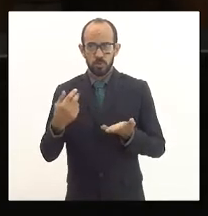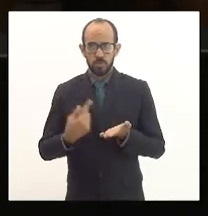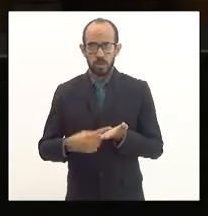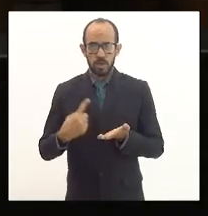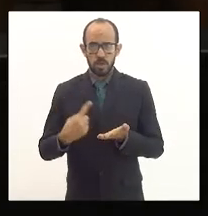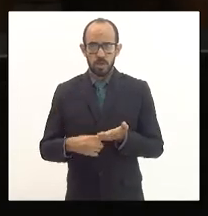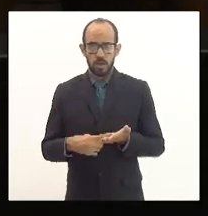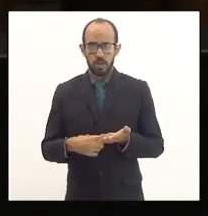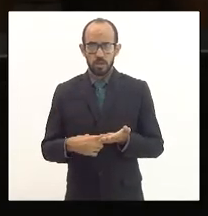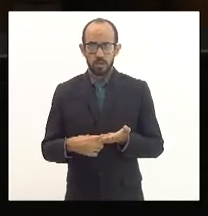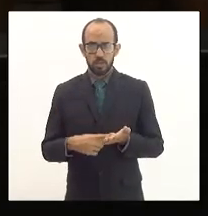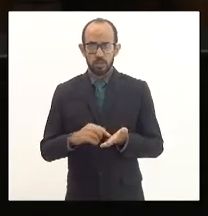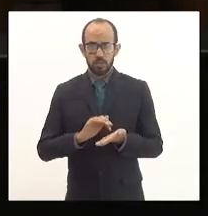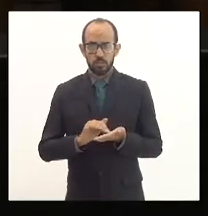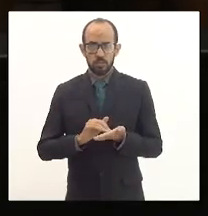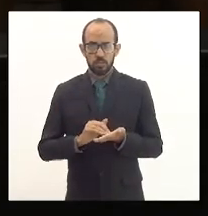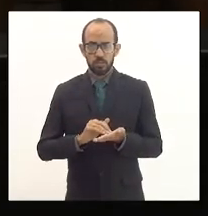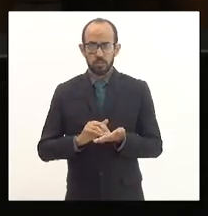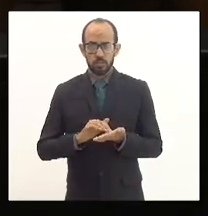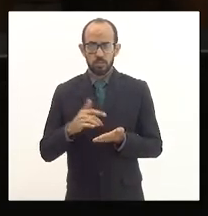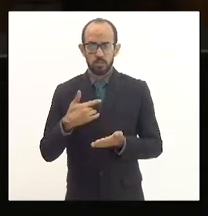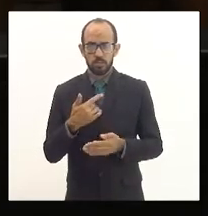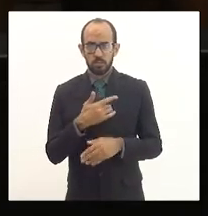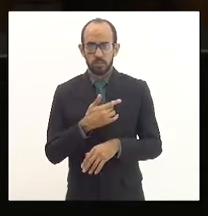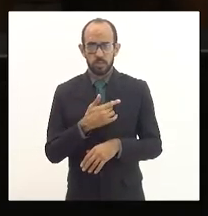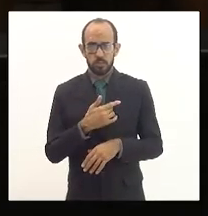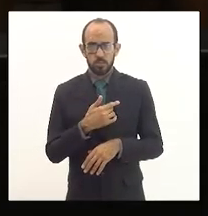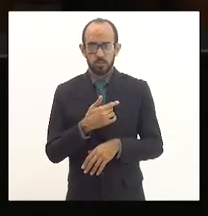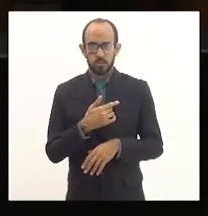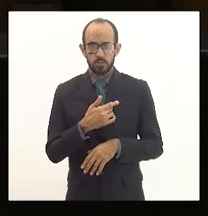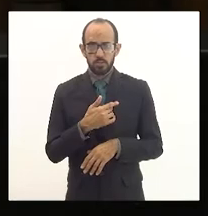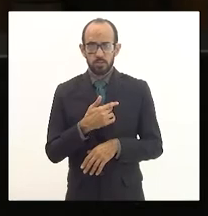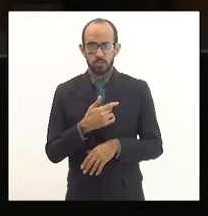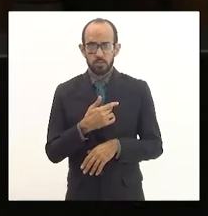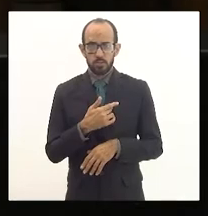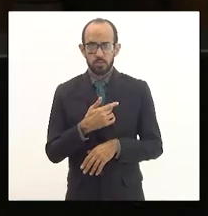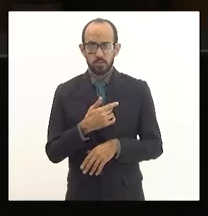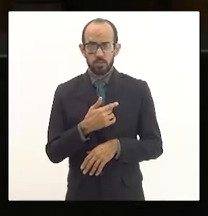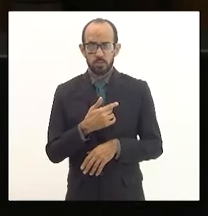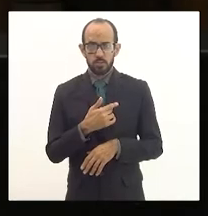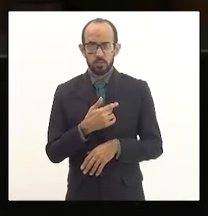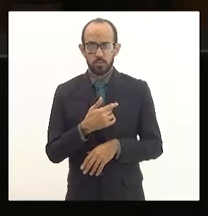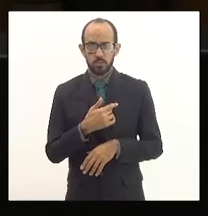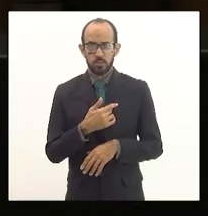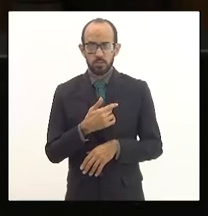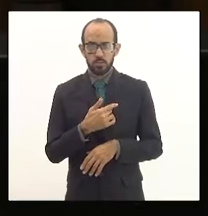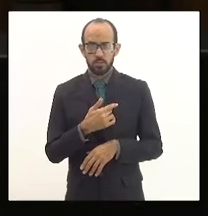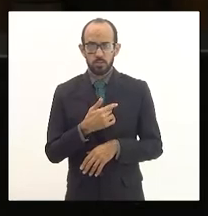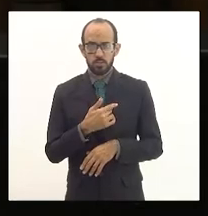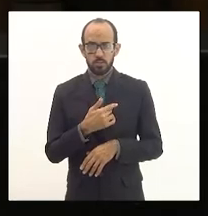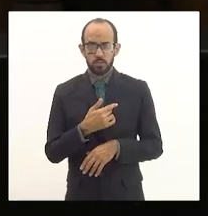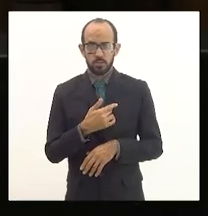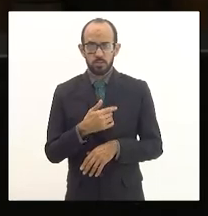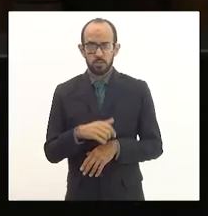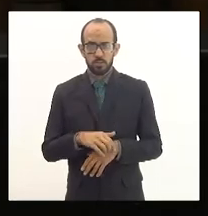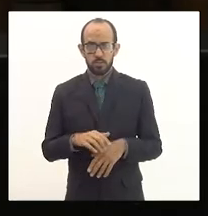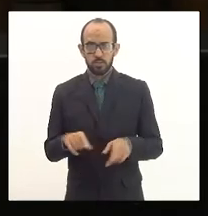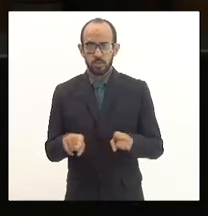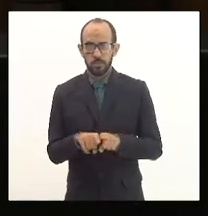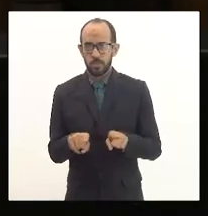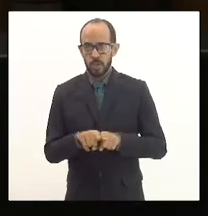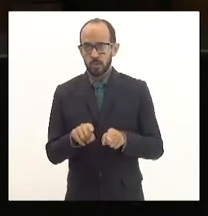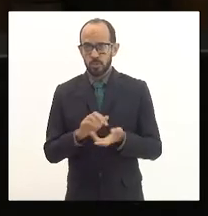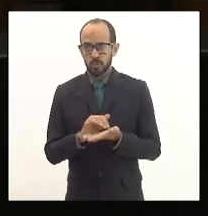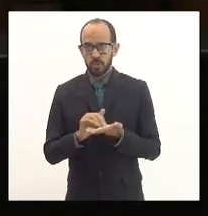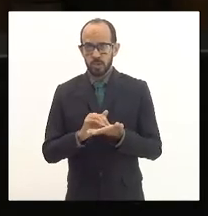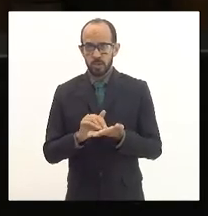e com o secretário de saúde Manoel online com o secretário de saúde com